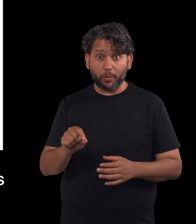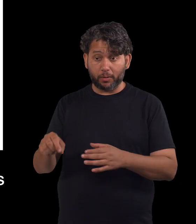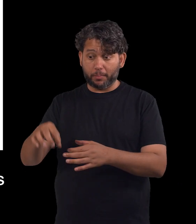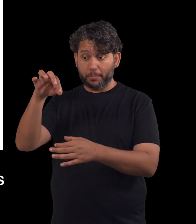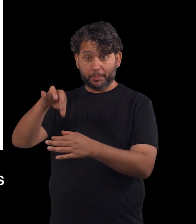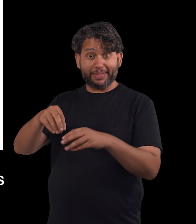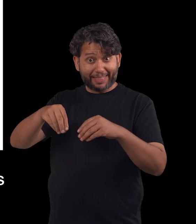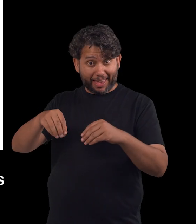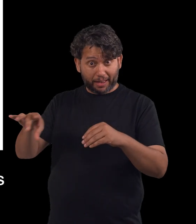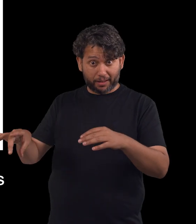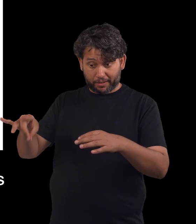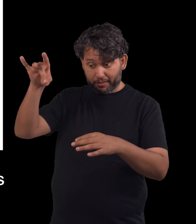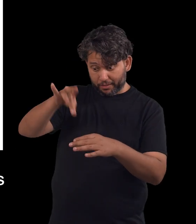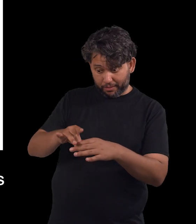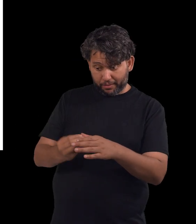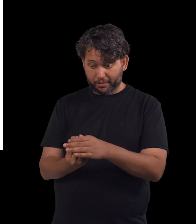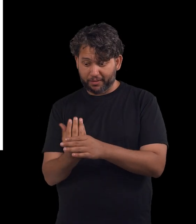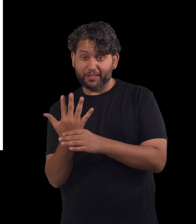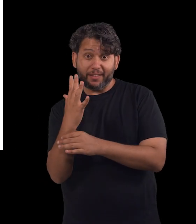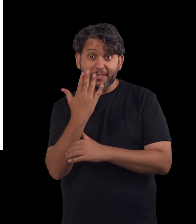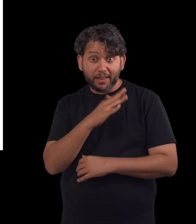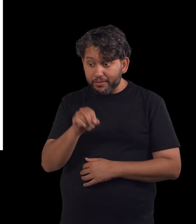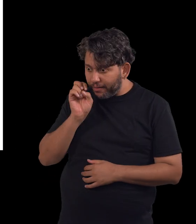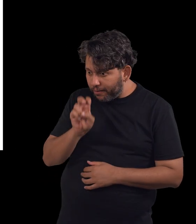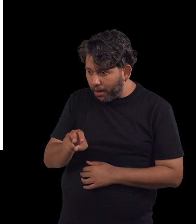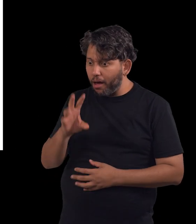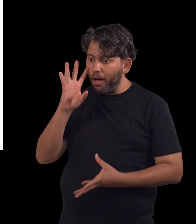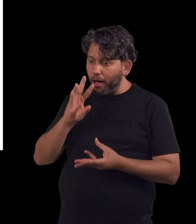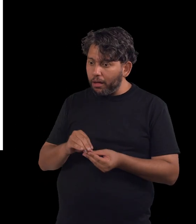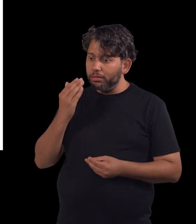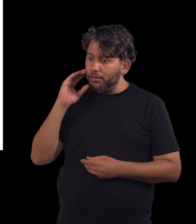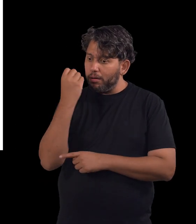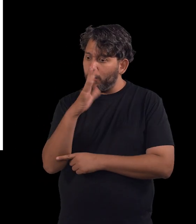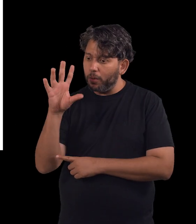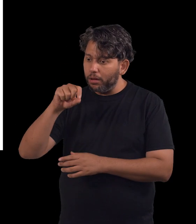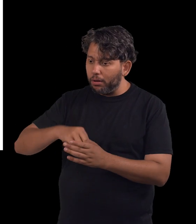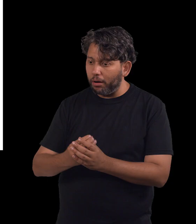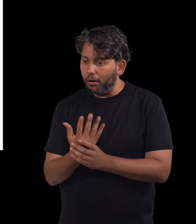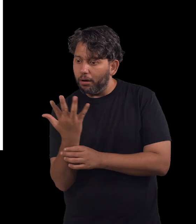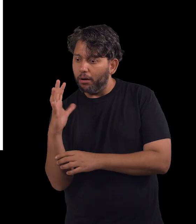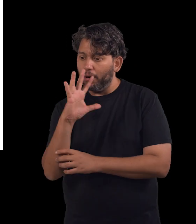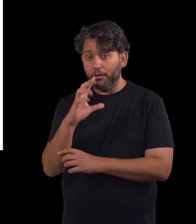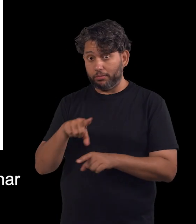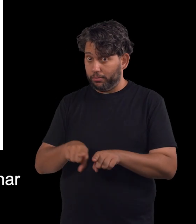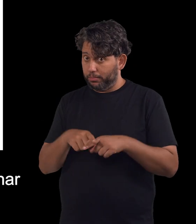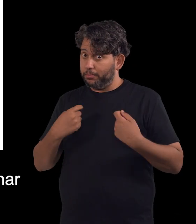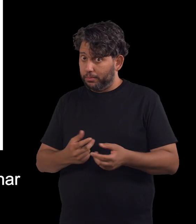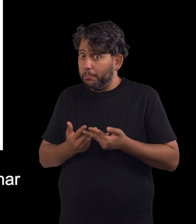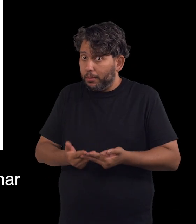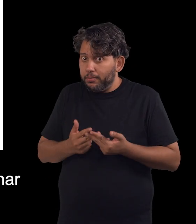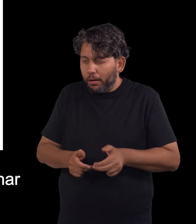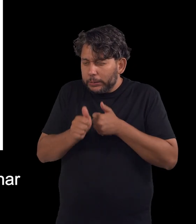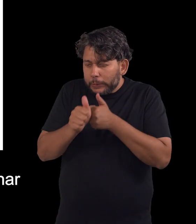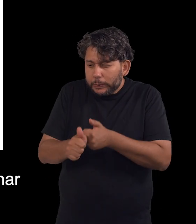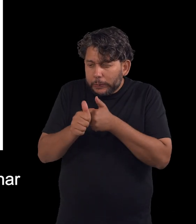plantá-las em pequenos recipientes com terra úmida, as crianças vivenciam concretamente o ciclo da natureza e a